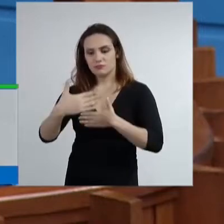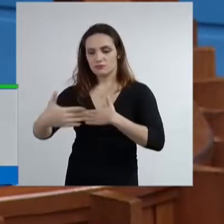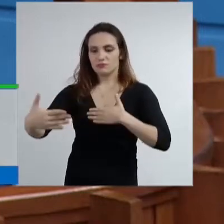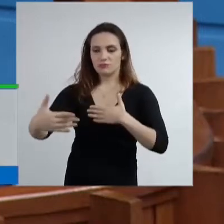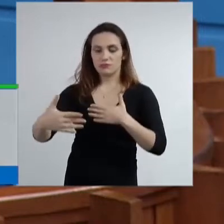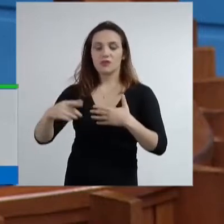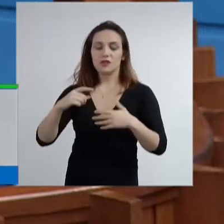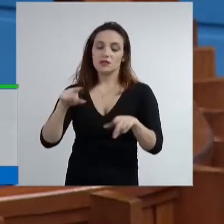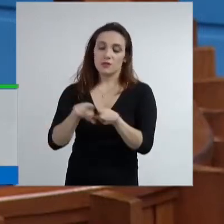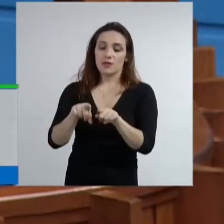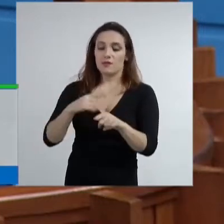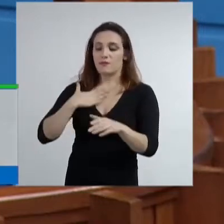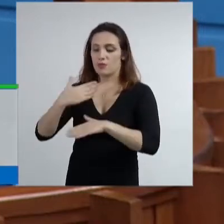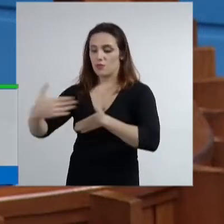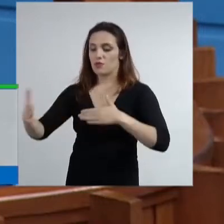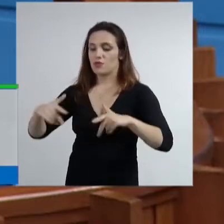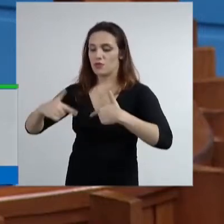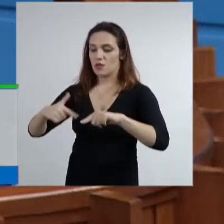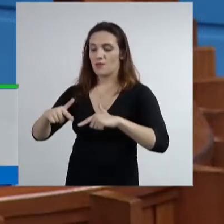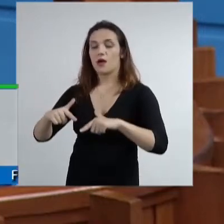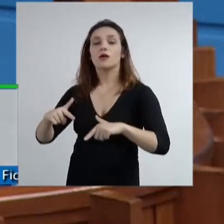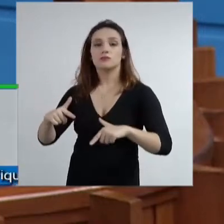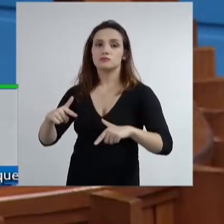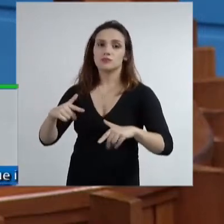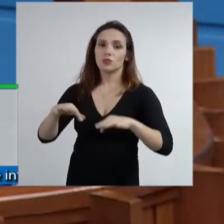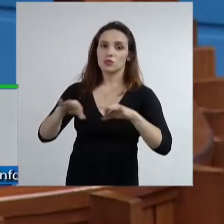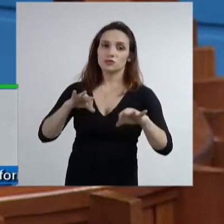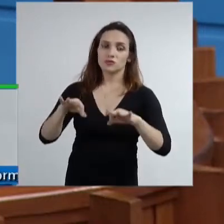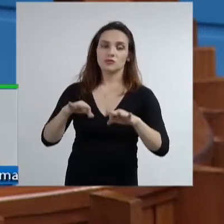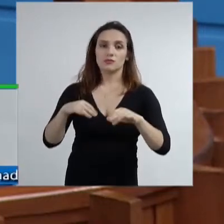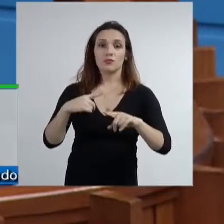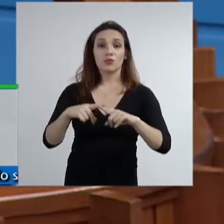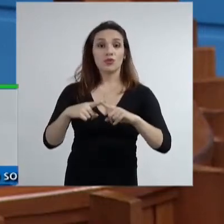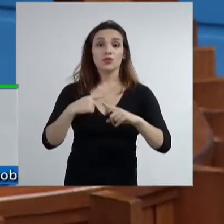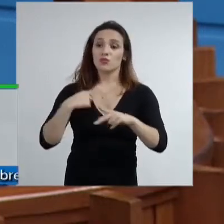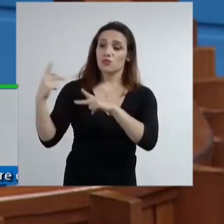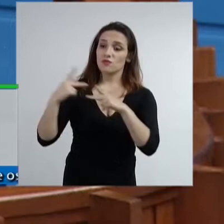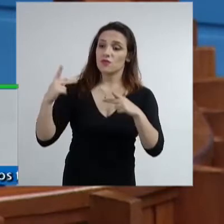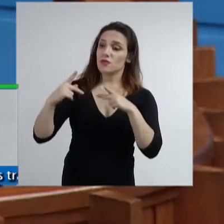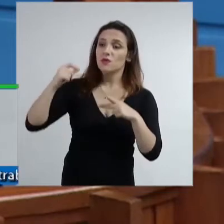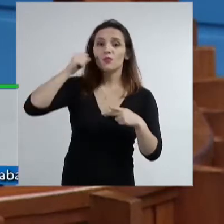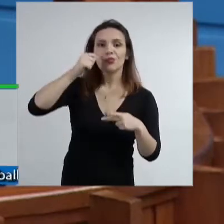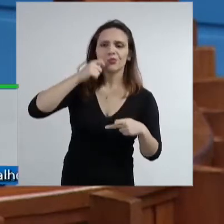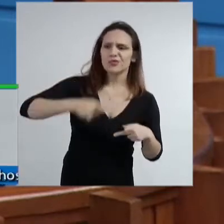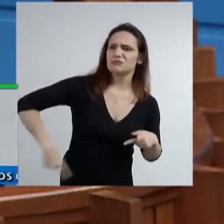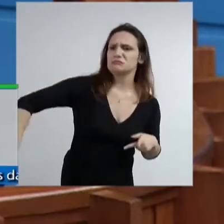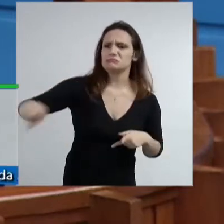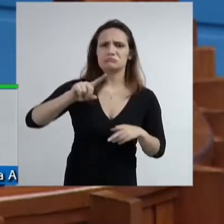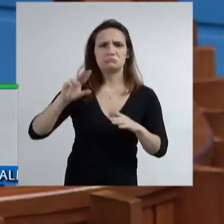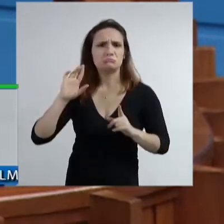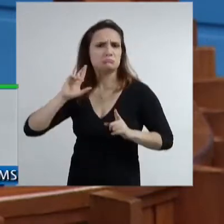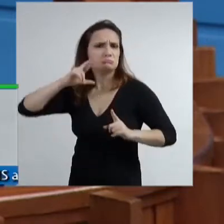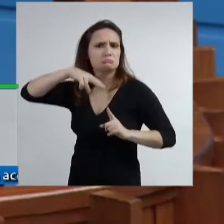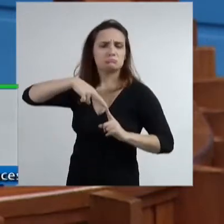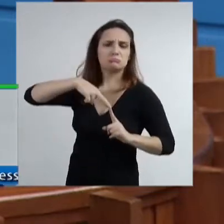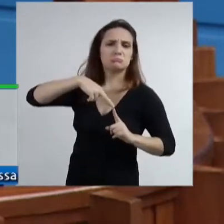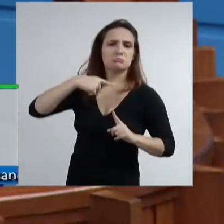essa questão, e vamos trazer mulheres que se notabilizam, principalmente no combate à